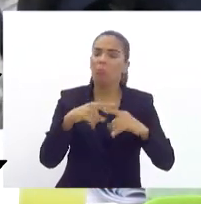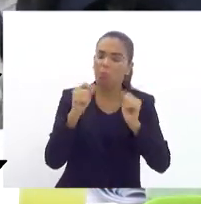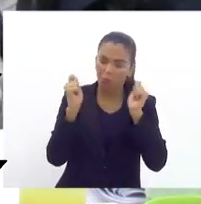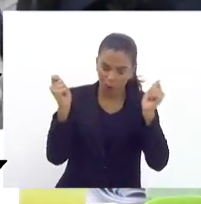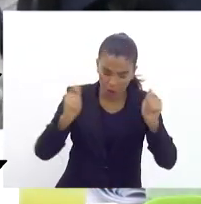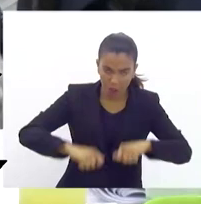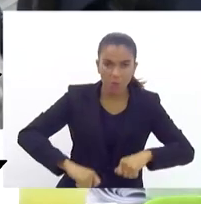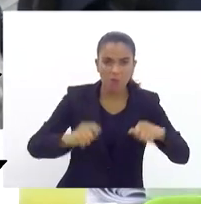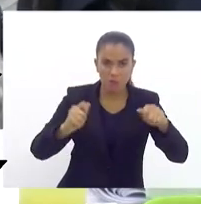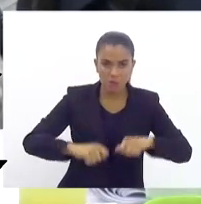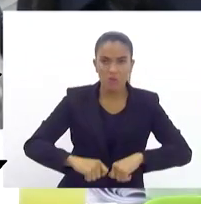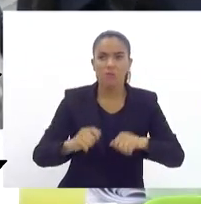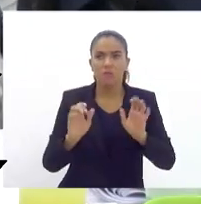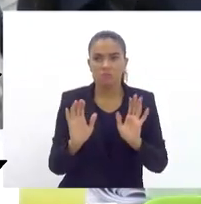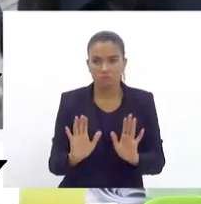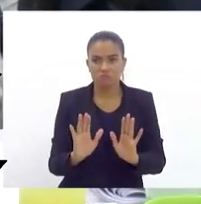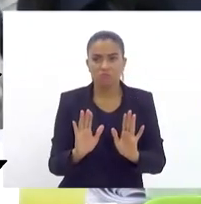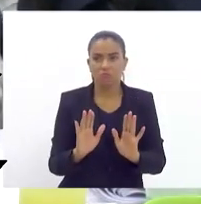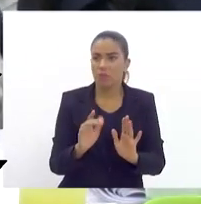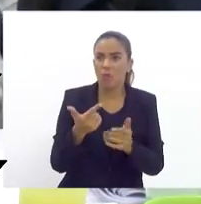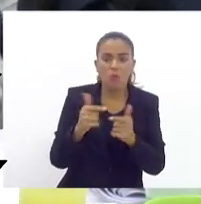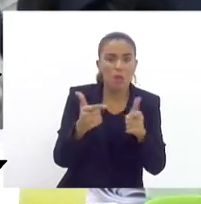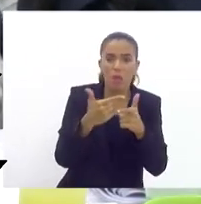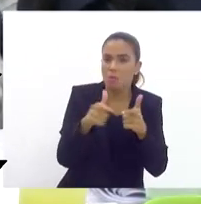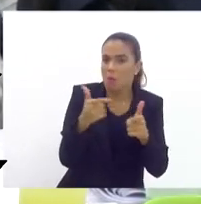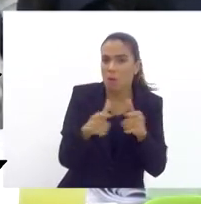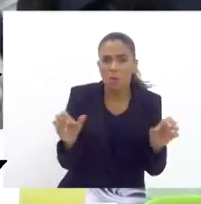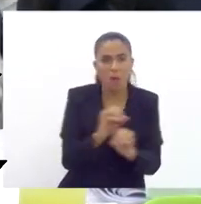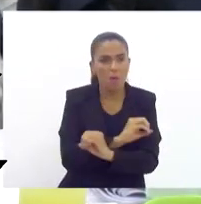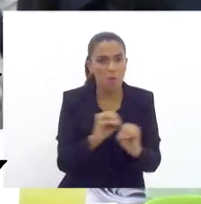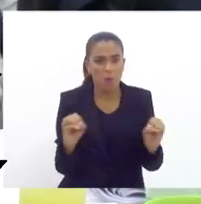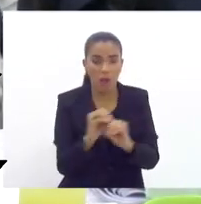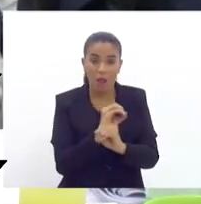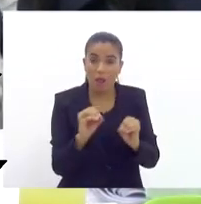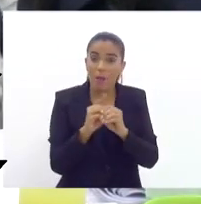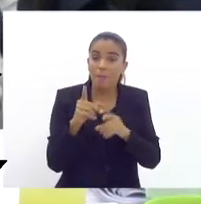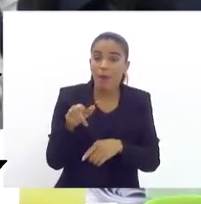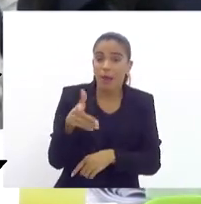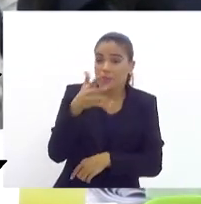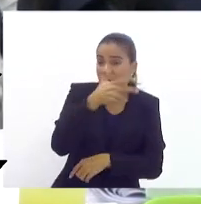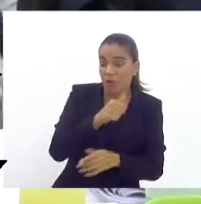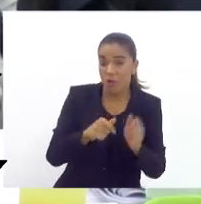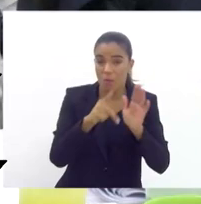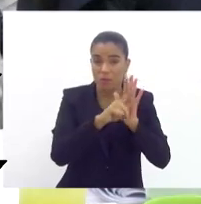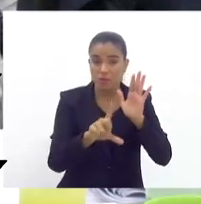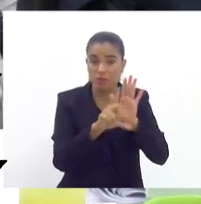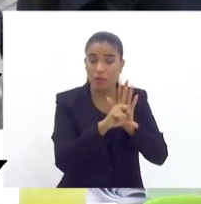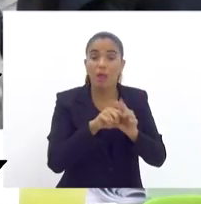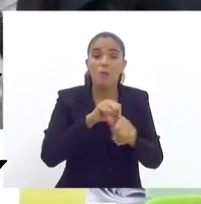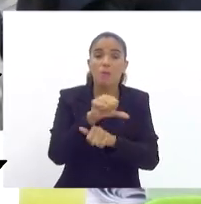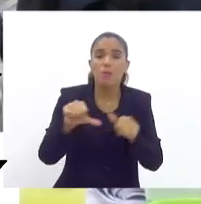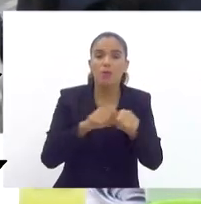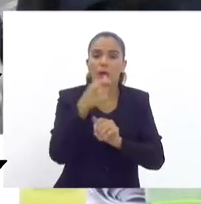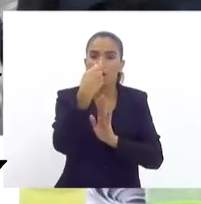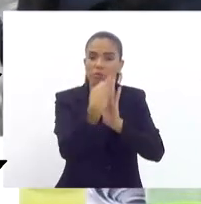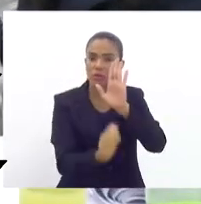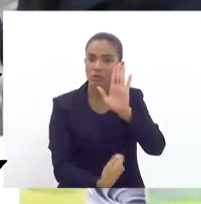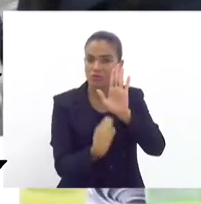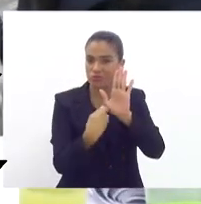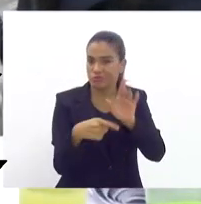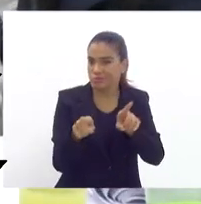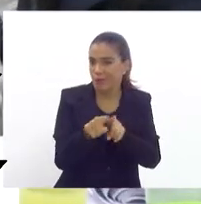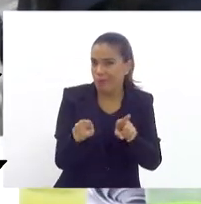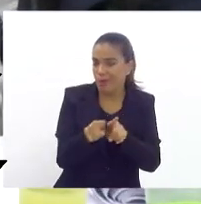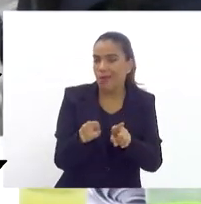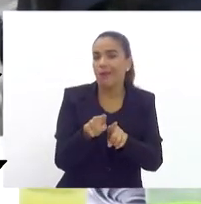Parece e não vossa excelência acertada. E não há problema nenhum, neste caso, para fazer o salvamento do projeto, em mudar esta interpretação, levando